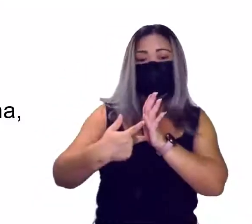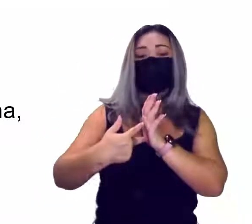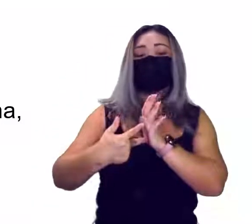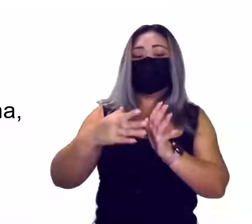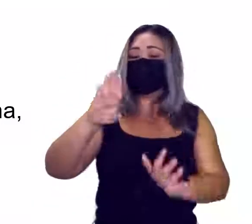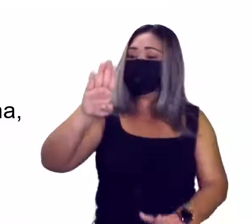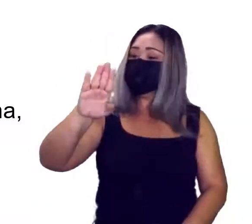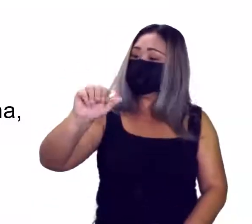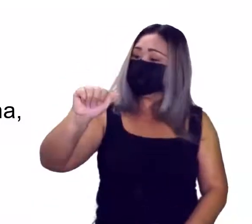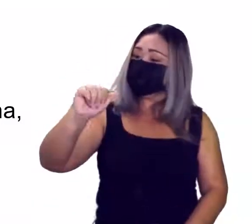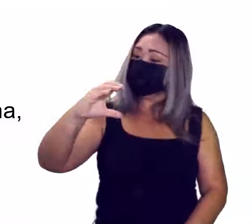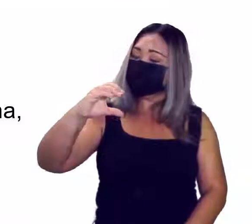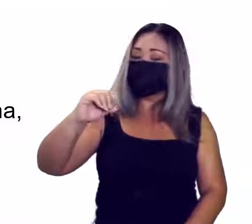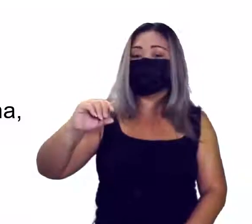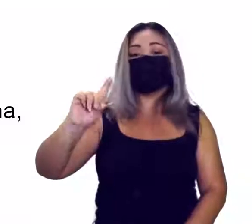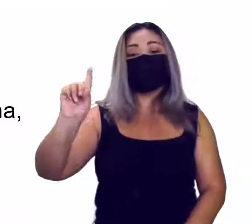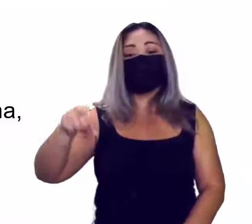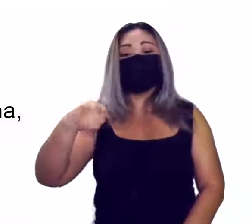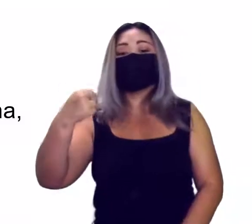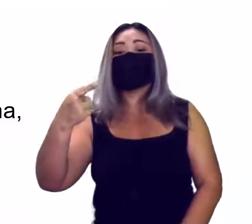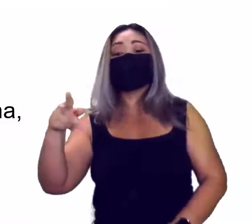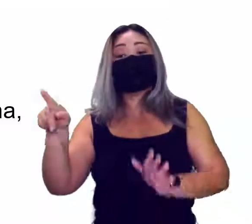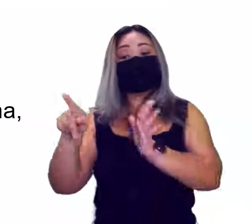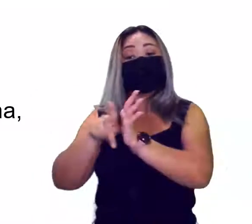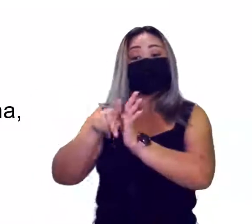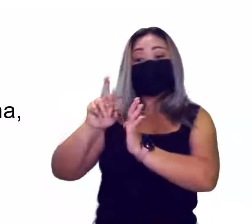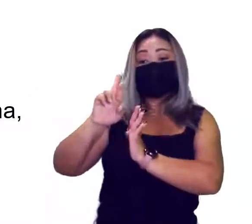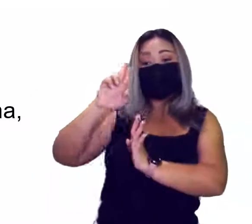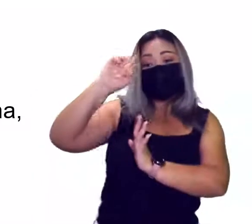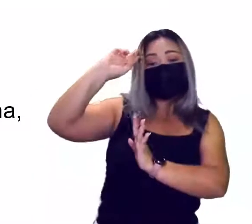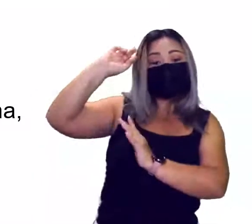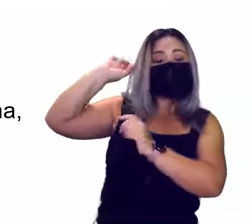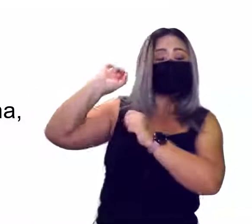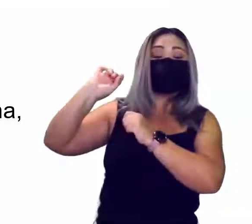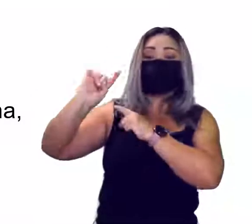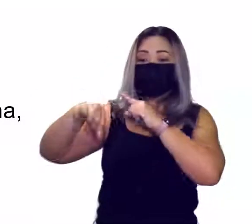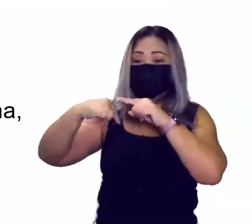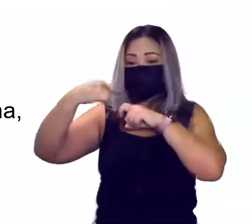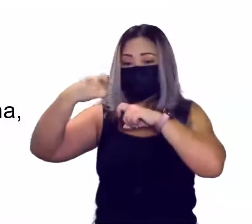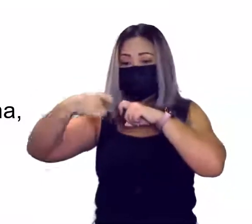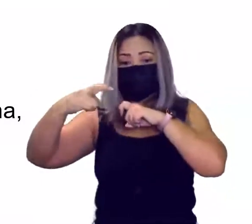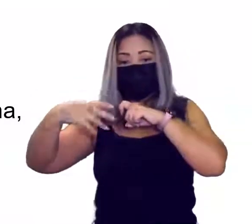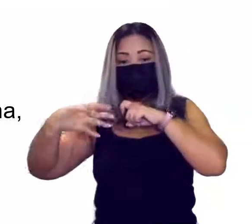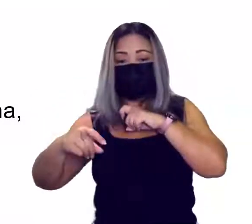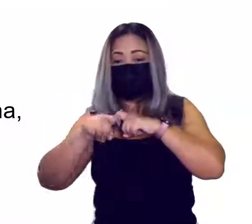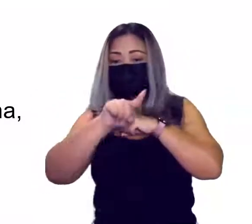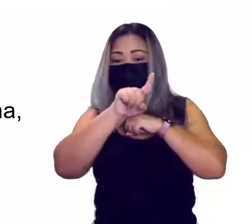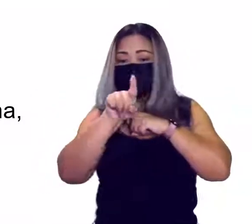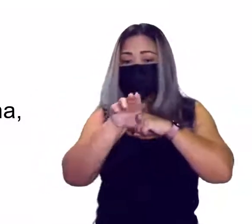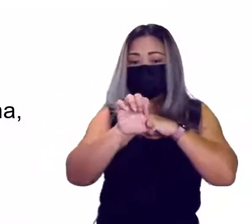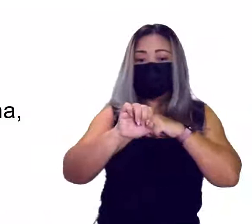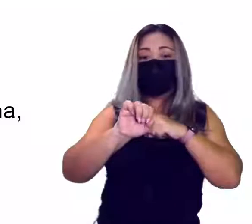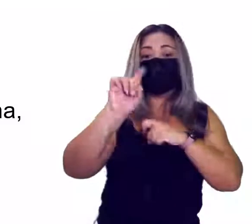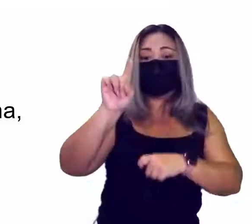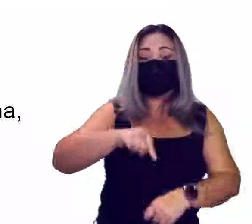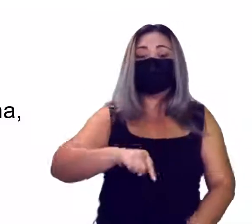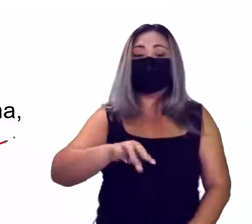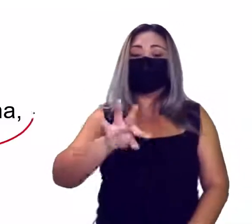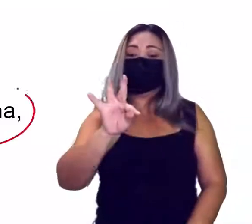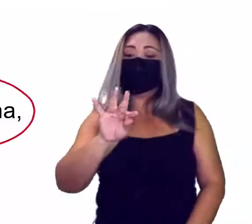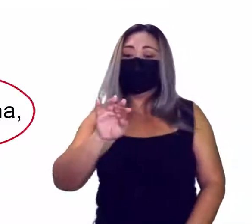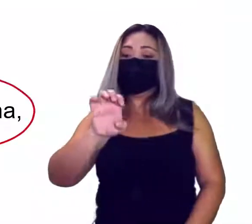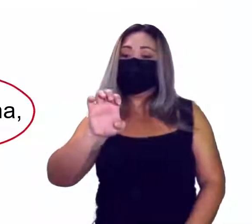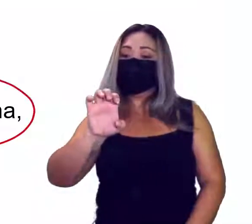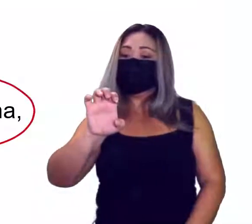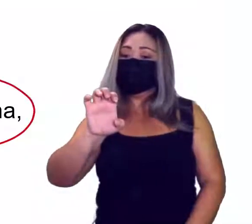Baco, né? O Dionísio. Divindade romana, era filho de Zeus e da princesa tebana, né?